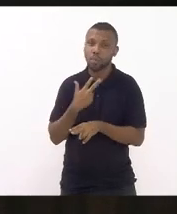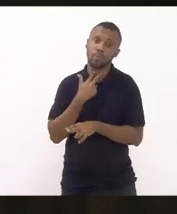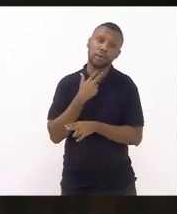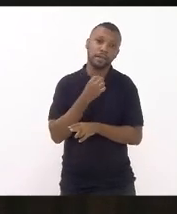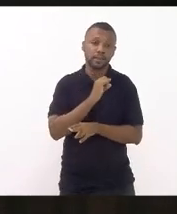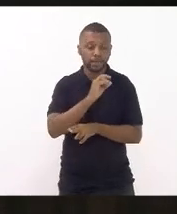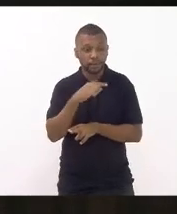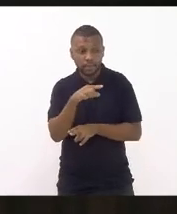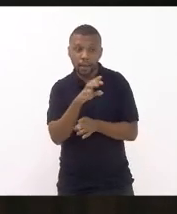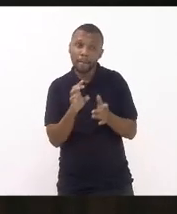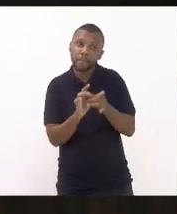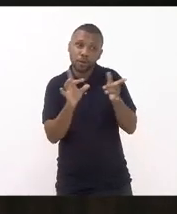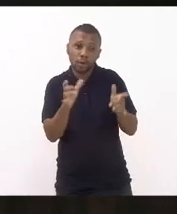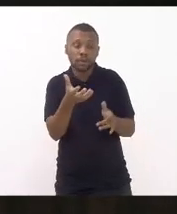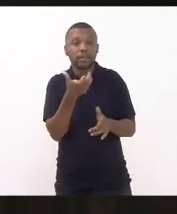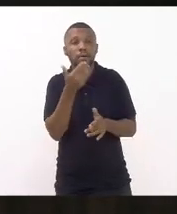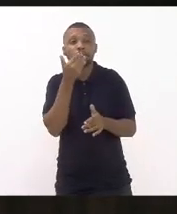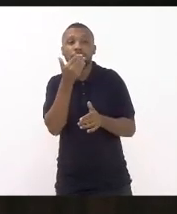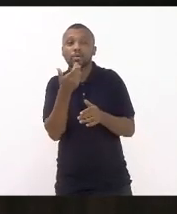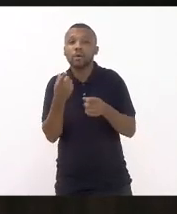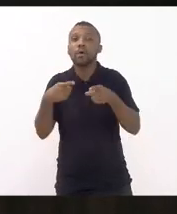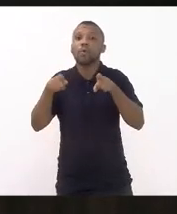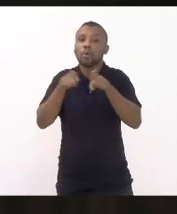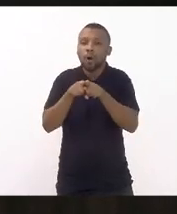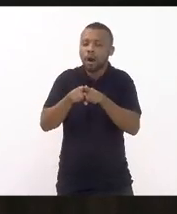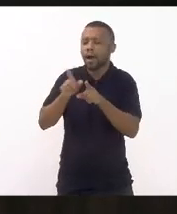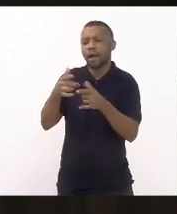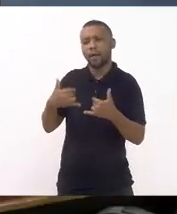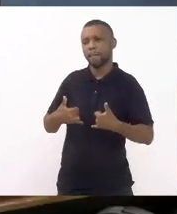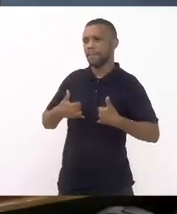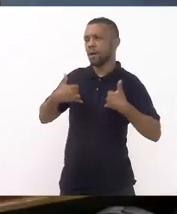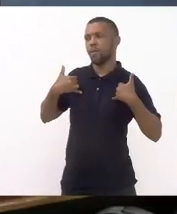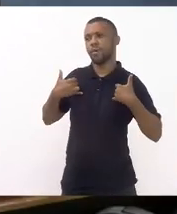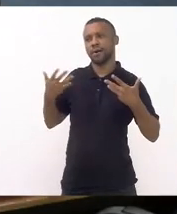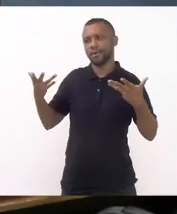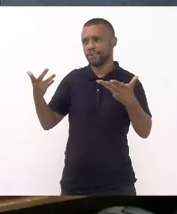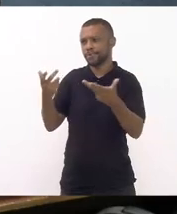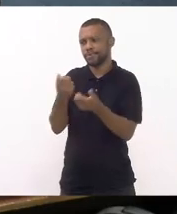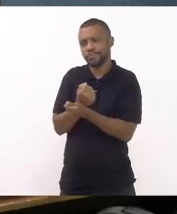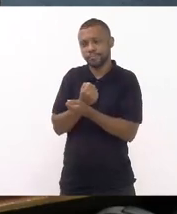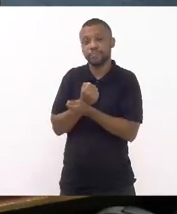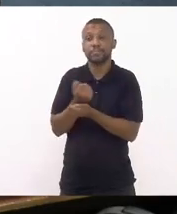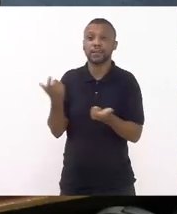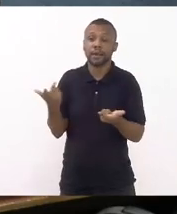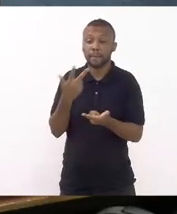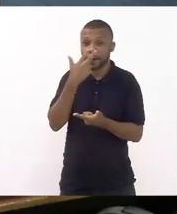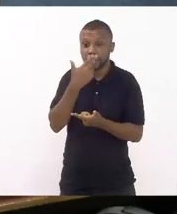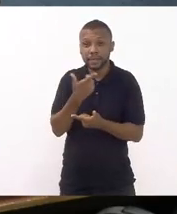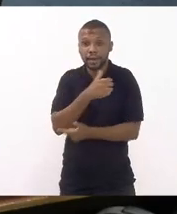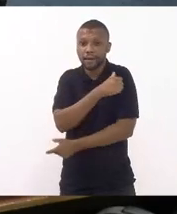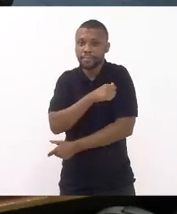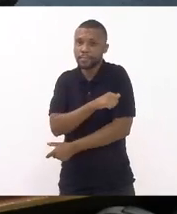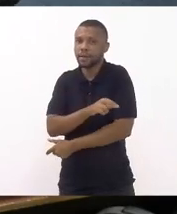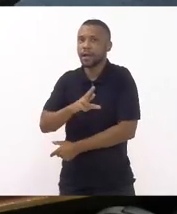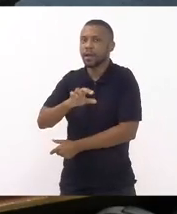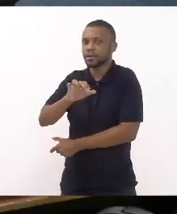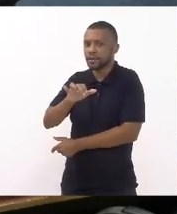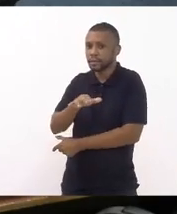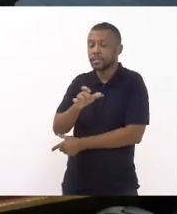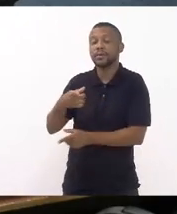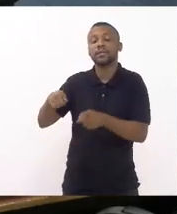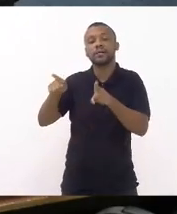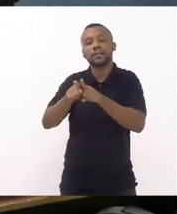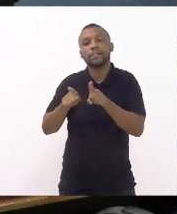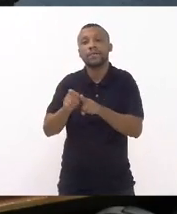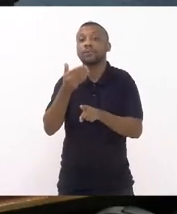Excelência, o deputado, permitir, eu gostaria de ser coautora. Mas vai ser uma honra, Tia Ju, e parece que a enfermeira Rejane também tinha pedido